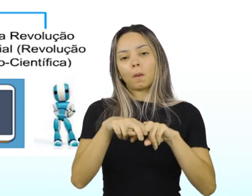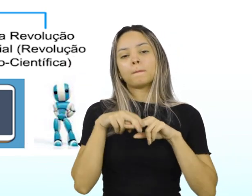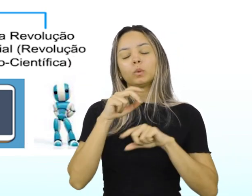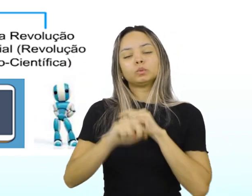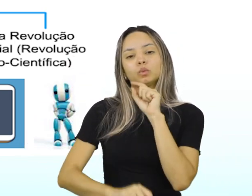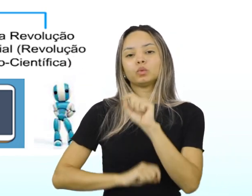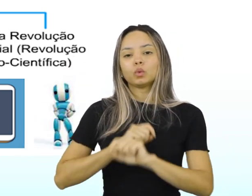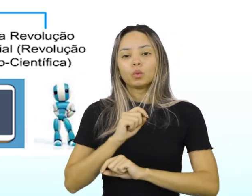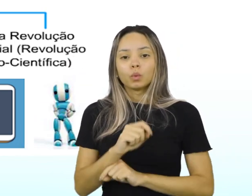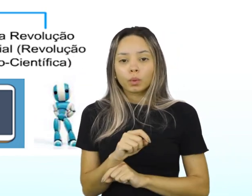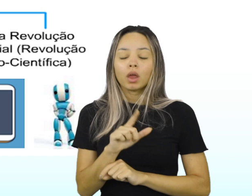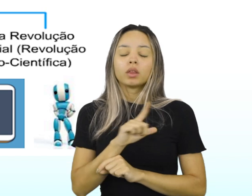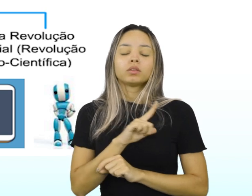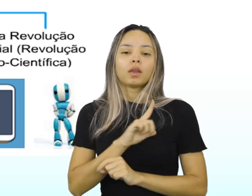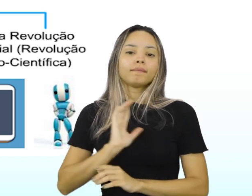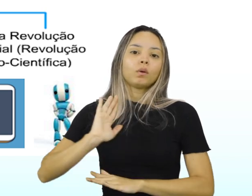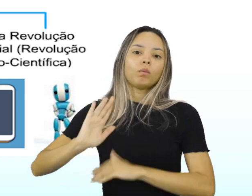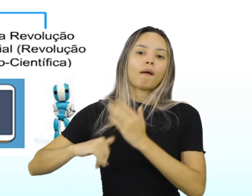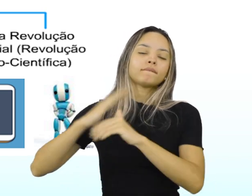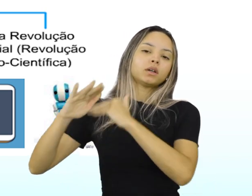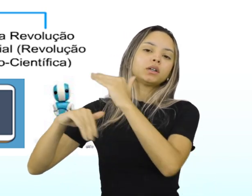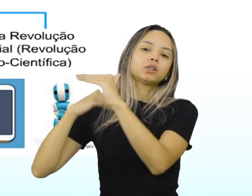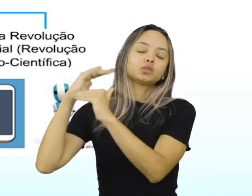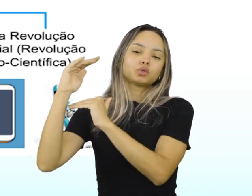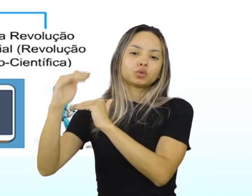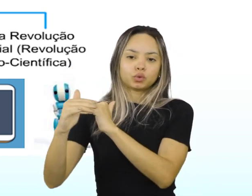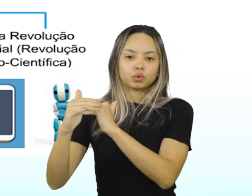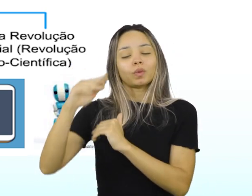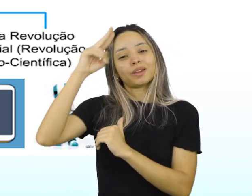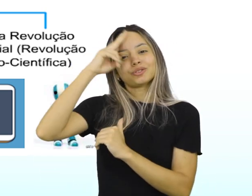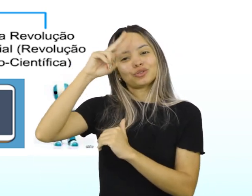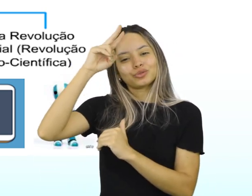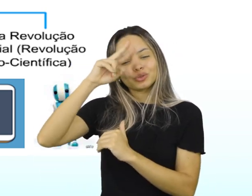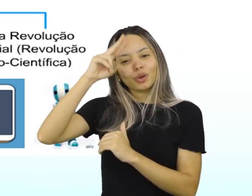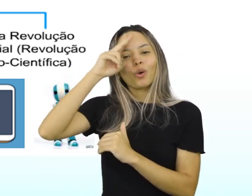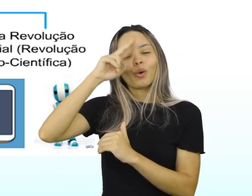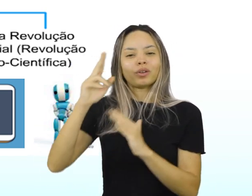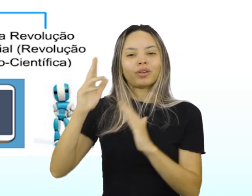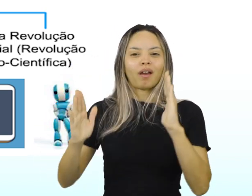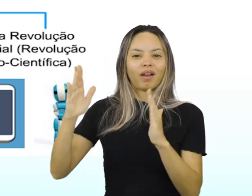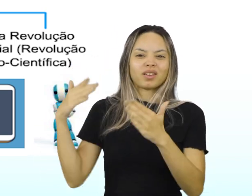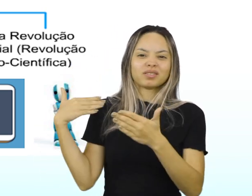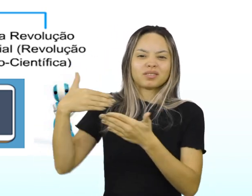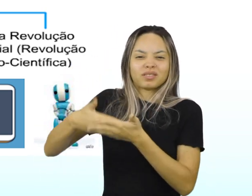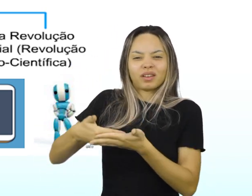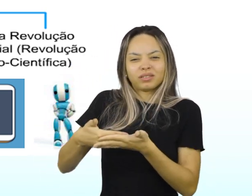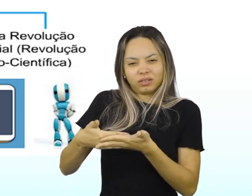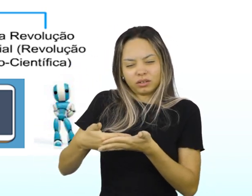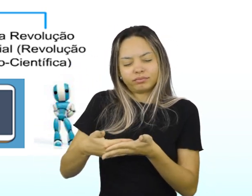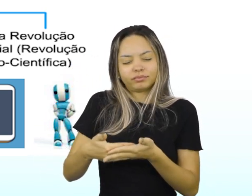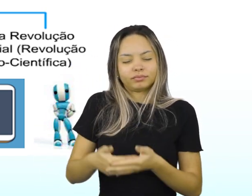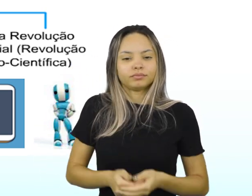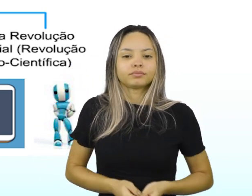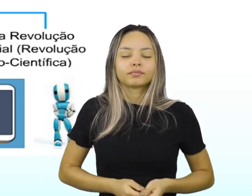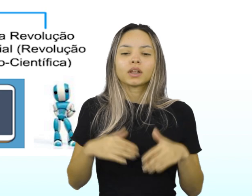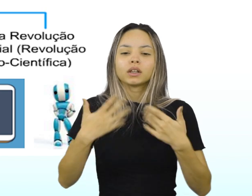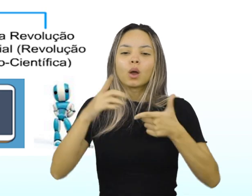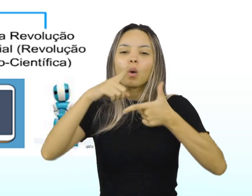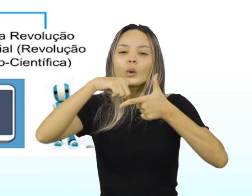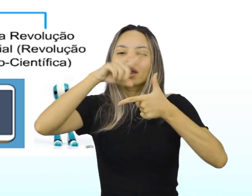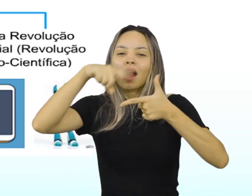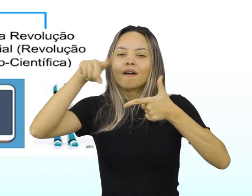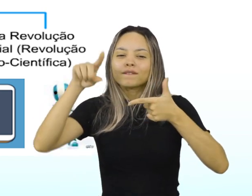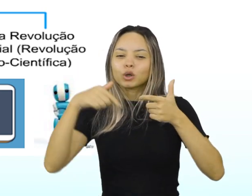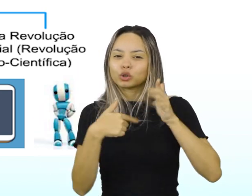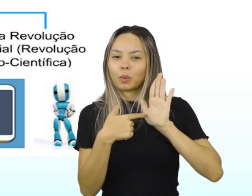sobretudo, pelos grandes avanços que ocorreram aí na história recente do mundo. Esse